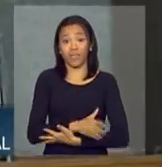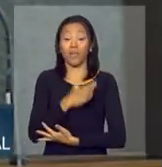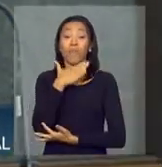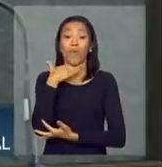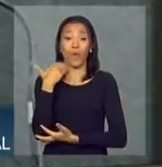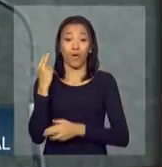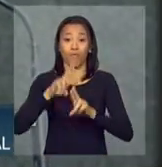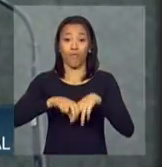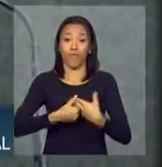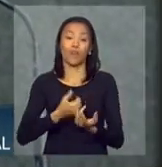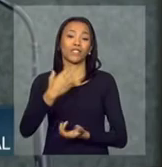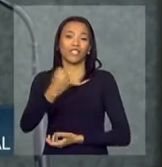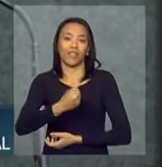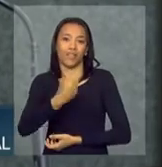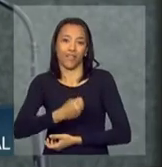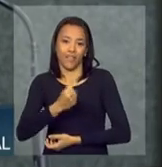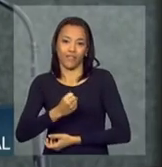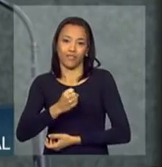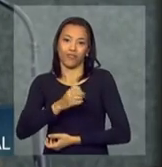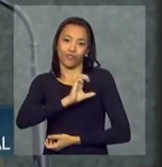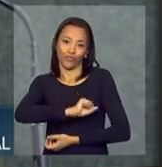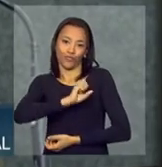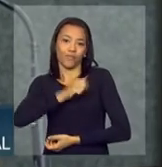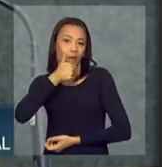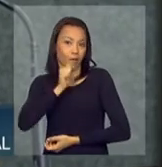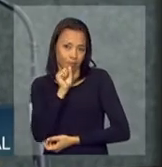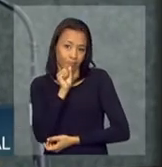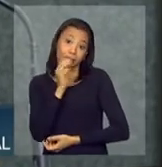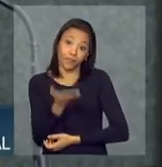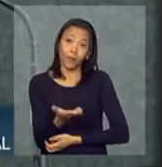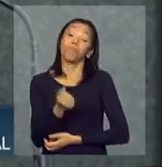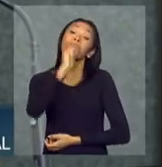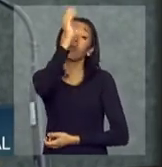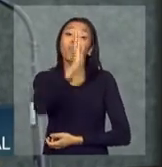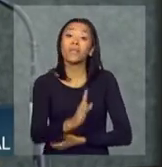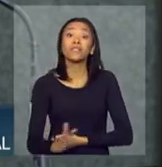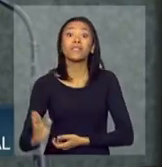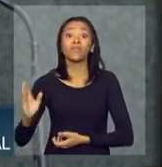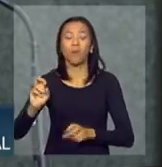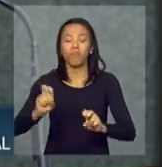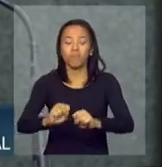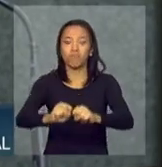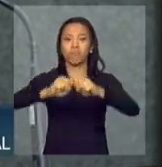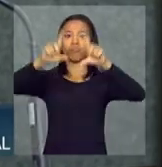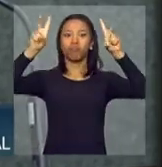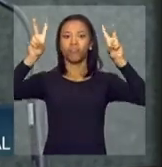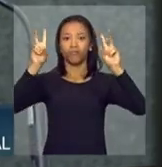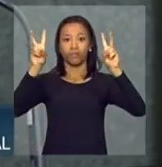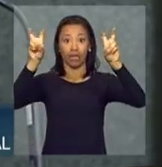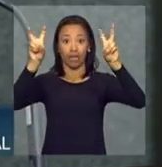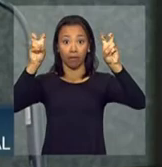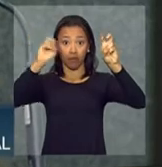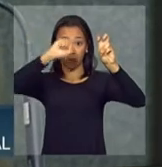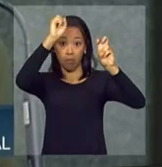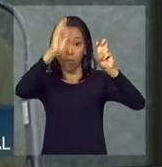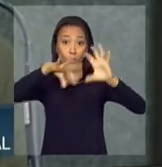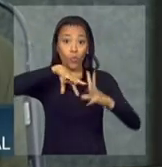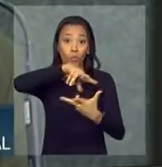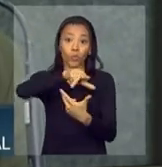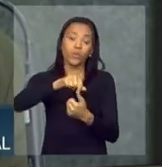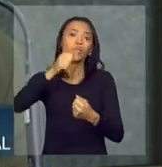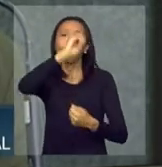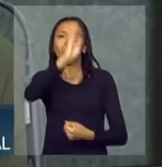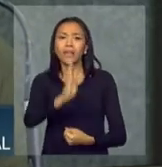aleitamento materno. O Brasil é destaque no mundo nesta área do aleitamento materno. O Brasil é a